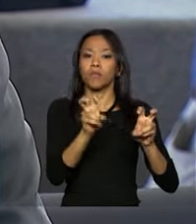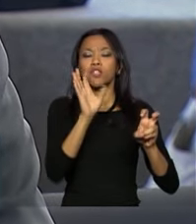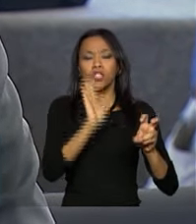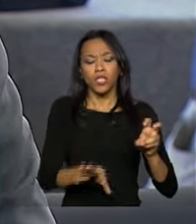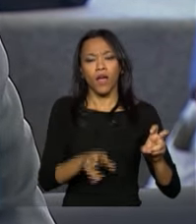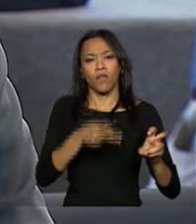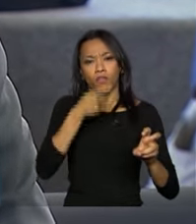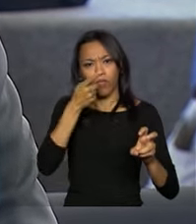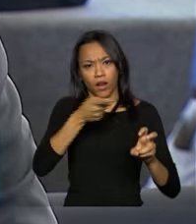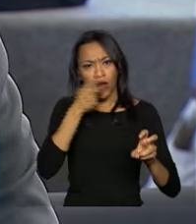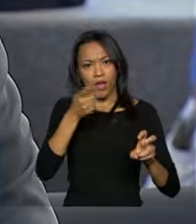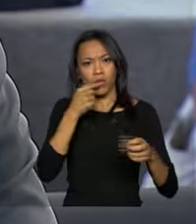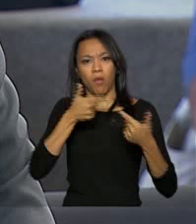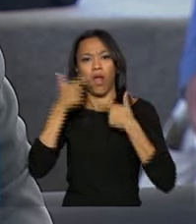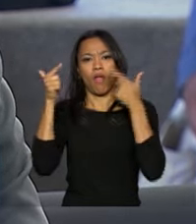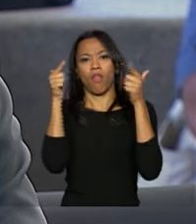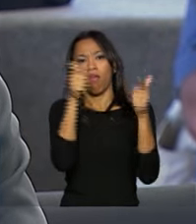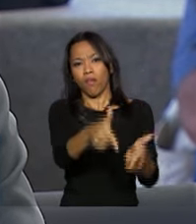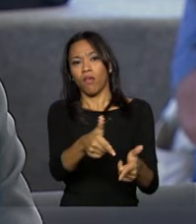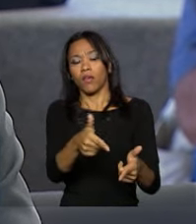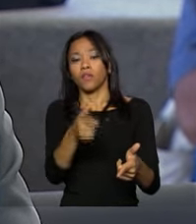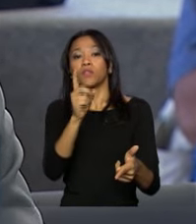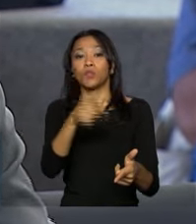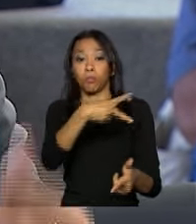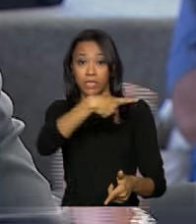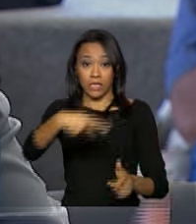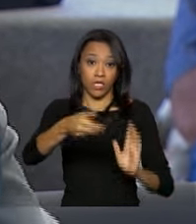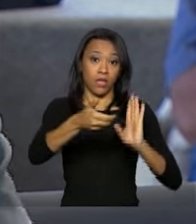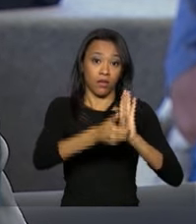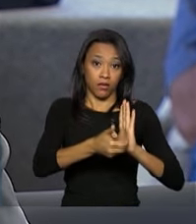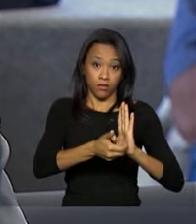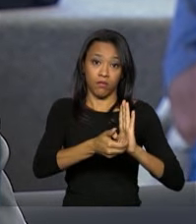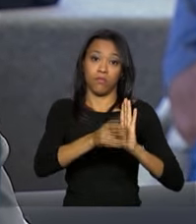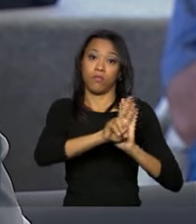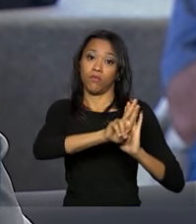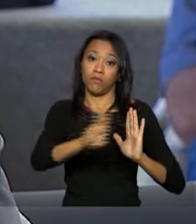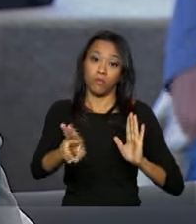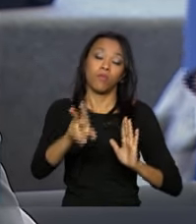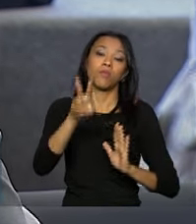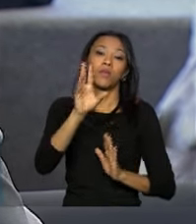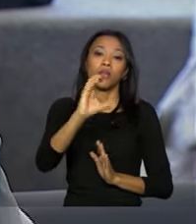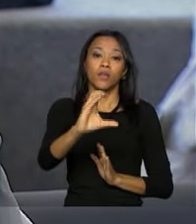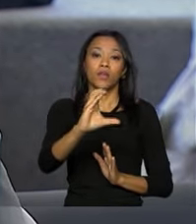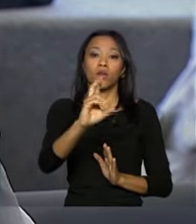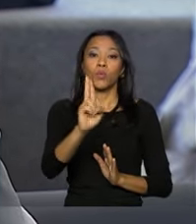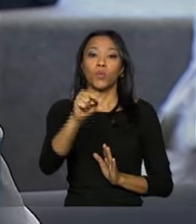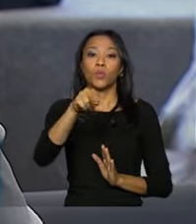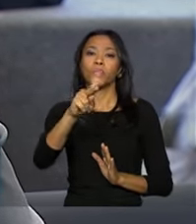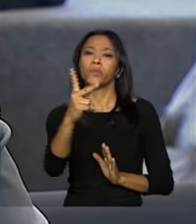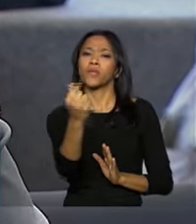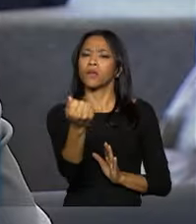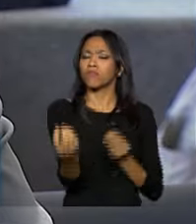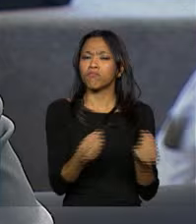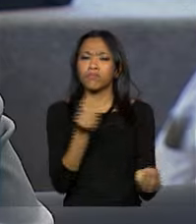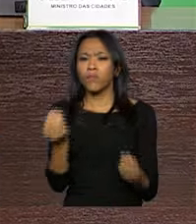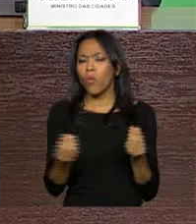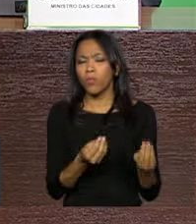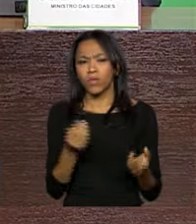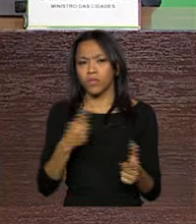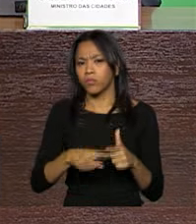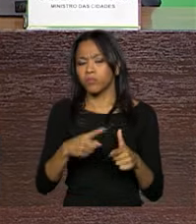denúncia contra o presidente da Câmara Eduardo Cunha e em que pé que tá essa discussão no governo como é que a presidenta recebeu isso